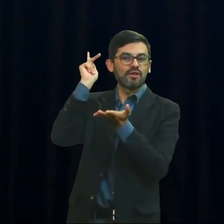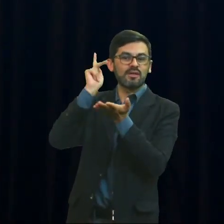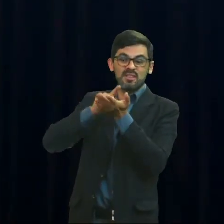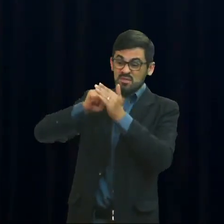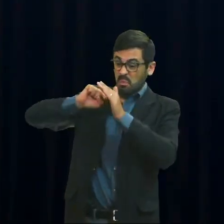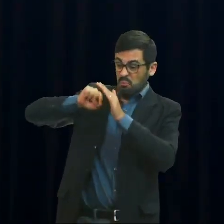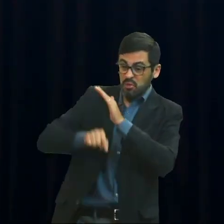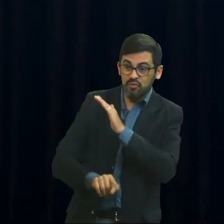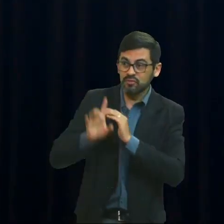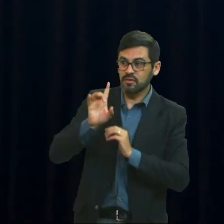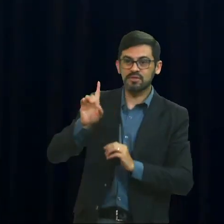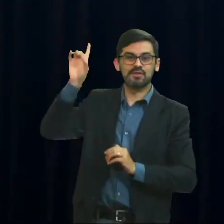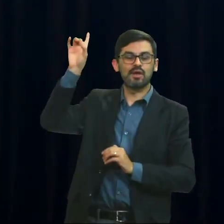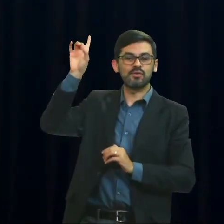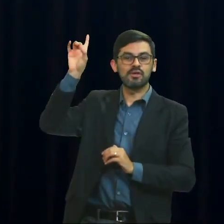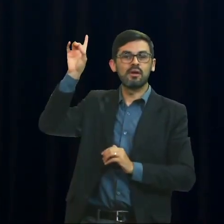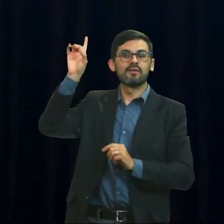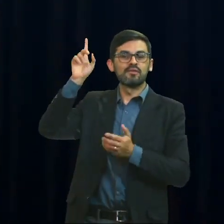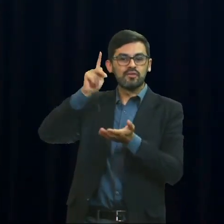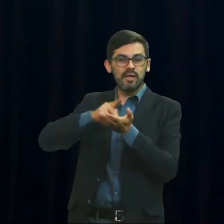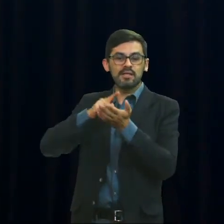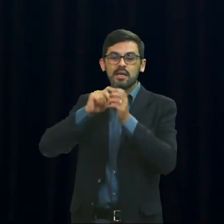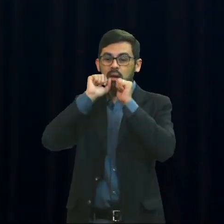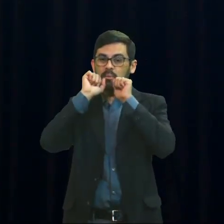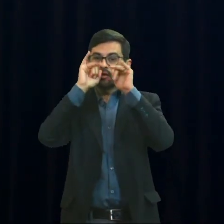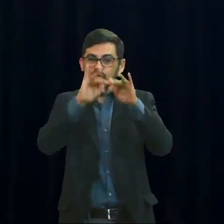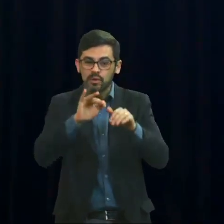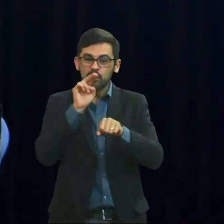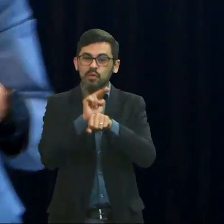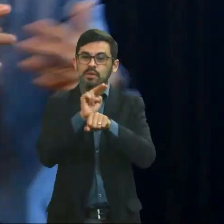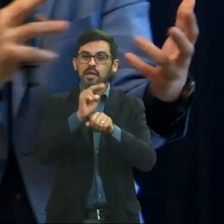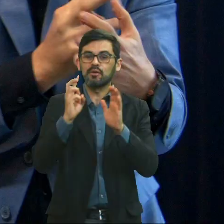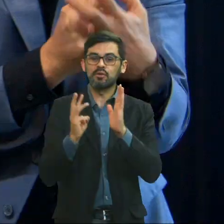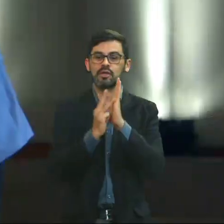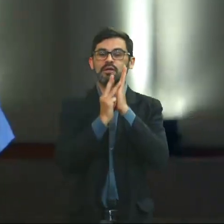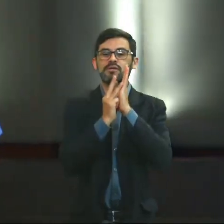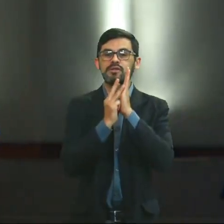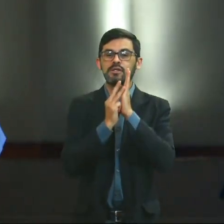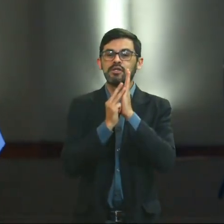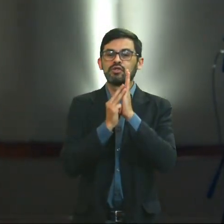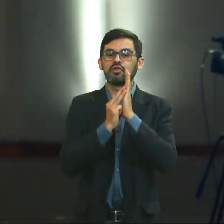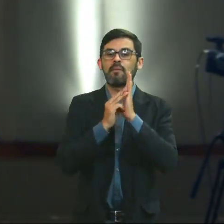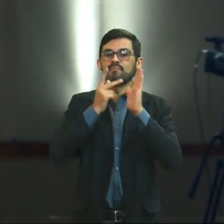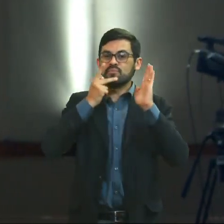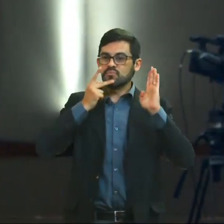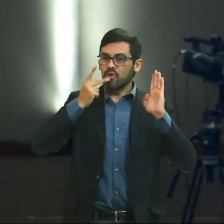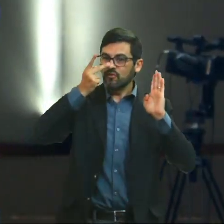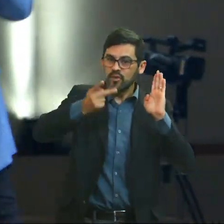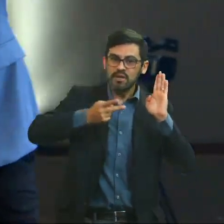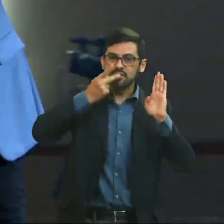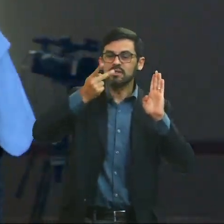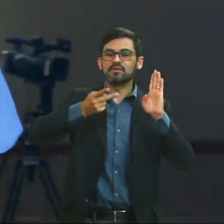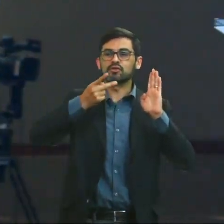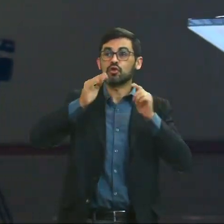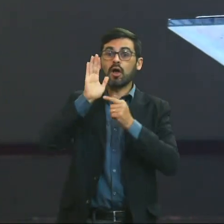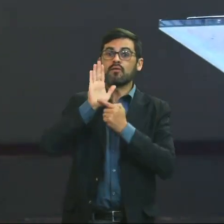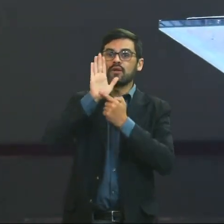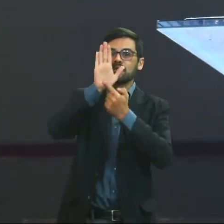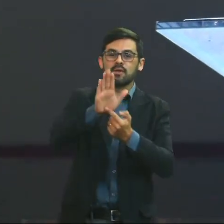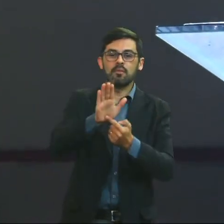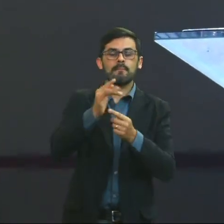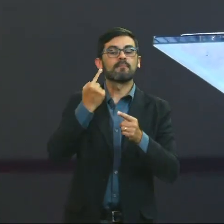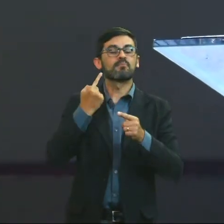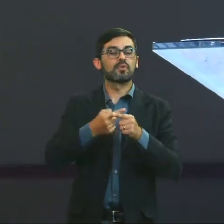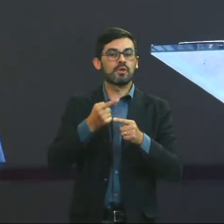Deus, que são liberadas sobre a vida de Daniel. É só profecia, é só revelação. Por